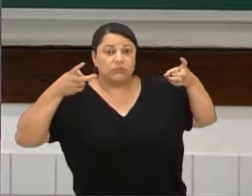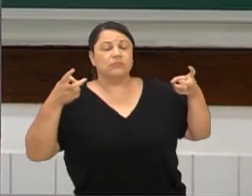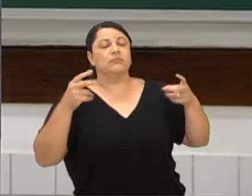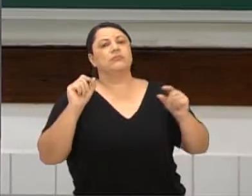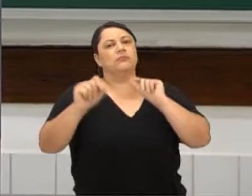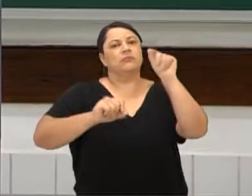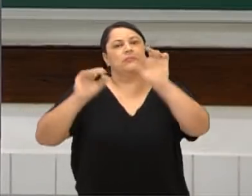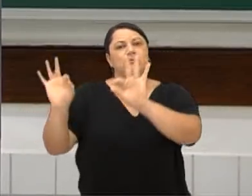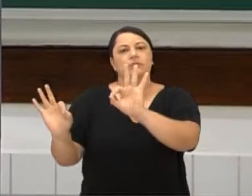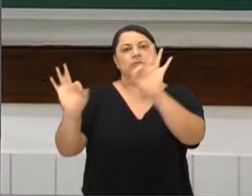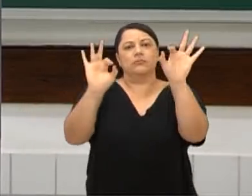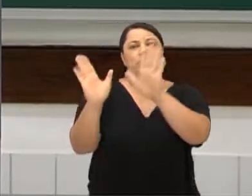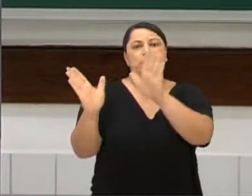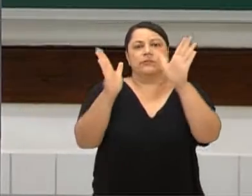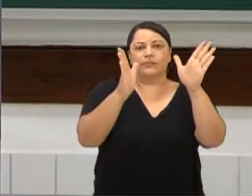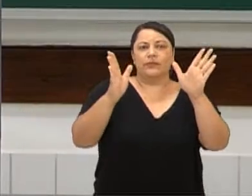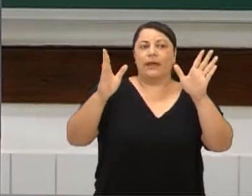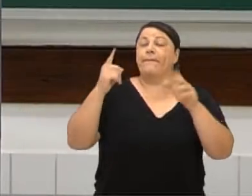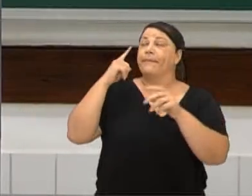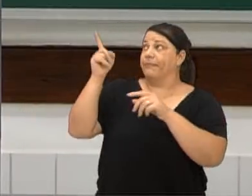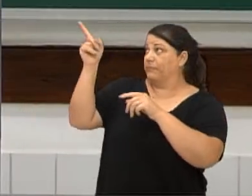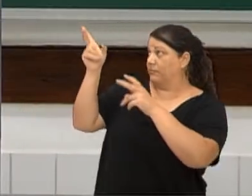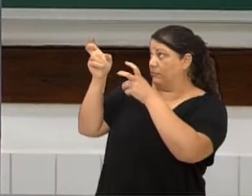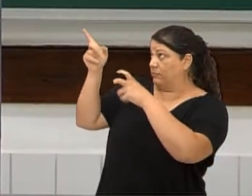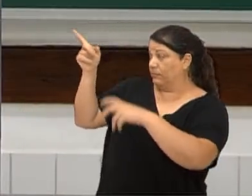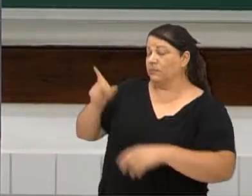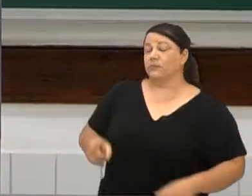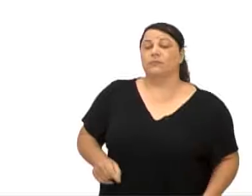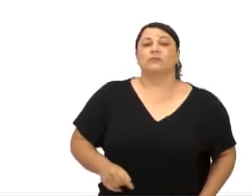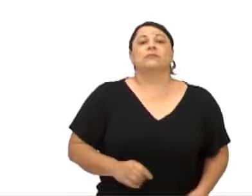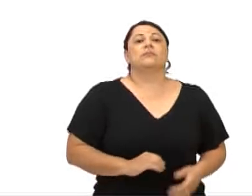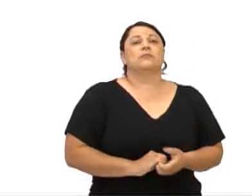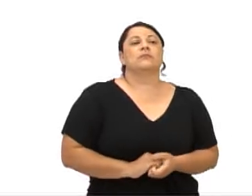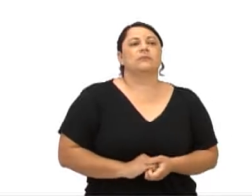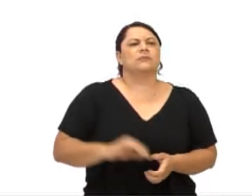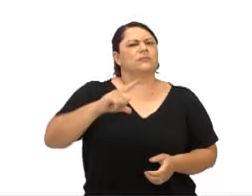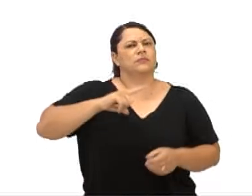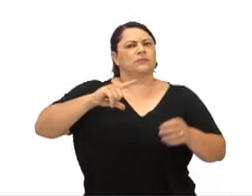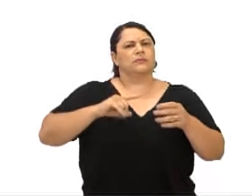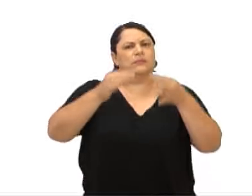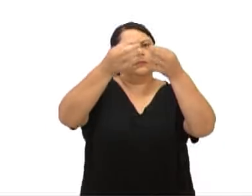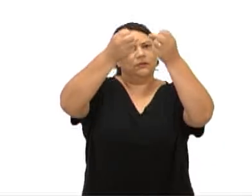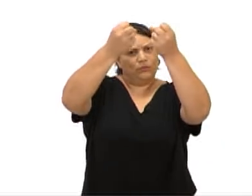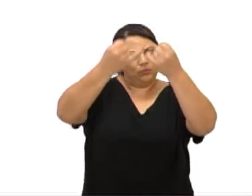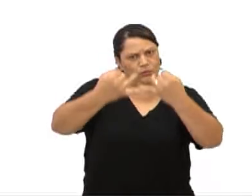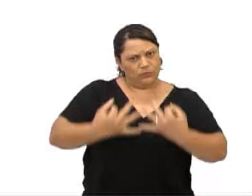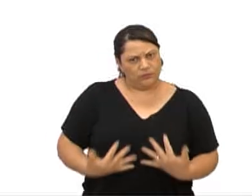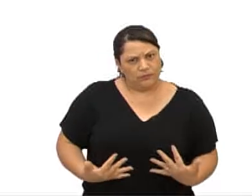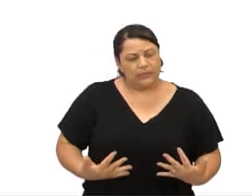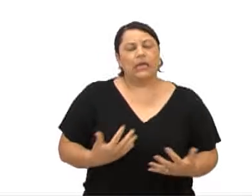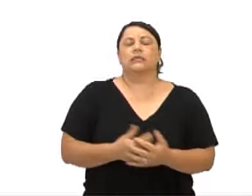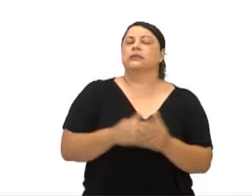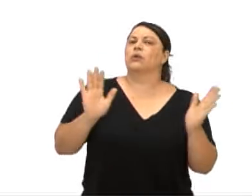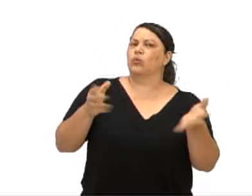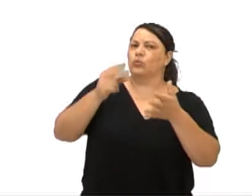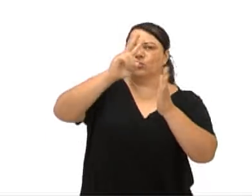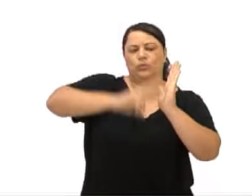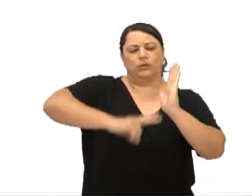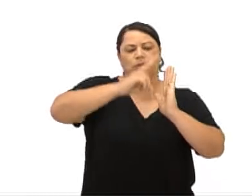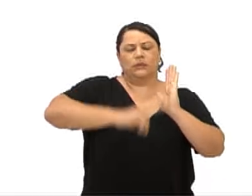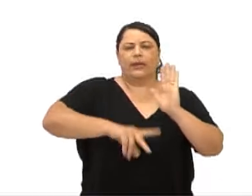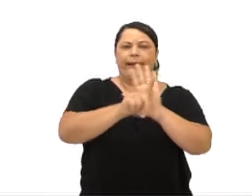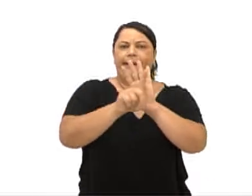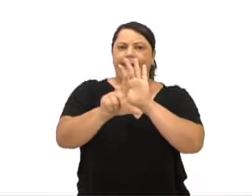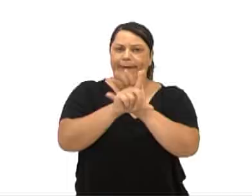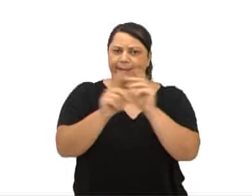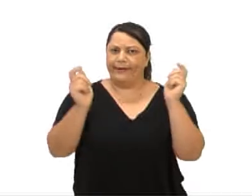a imagem que foi apresentada. Então, temos uma definição. Eu acabei de ler a lei para